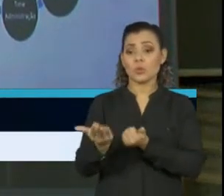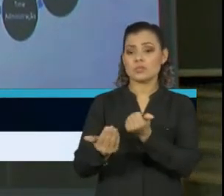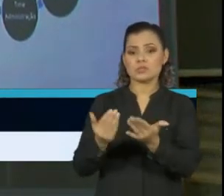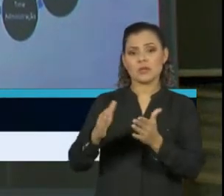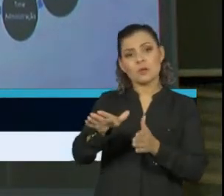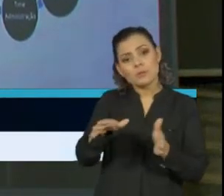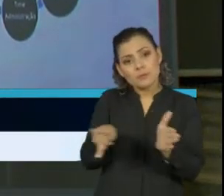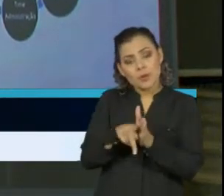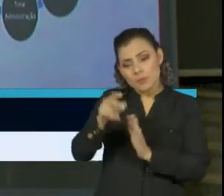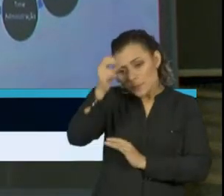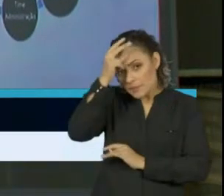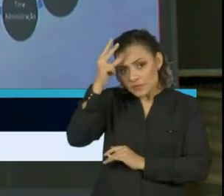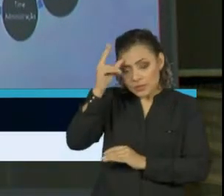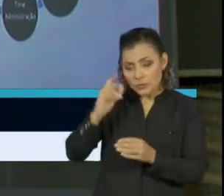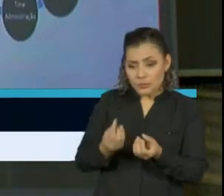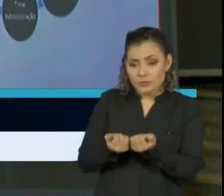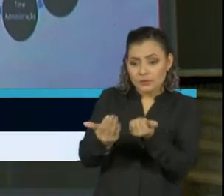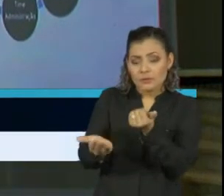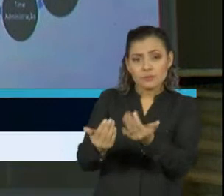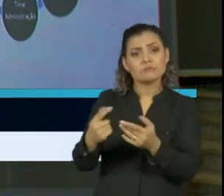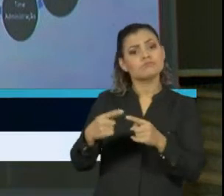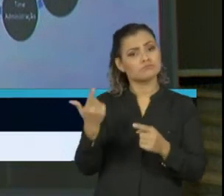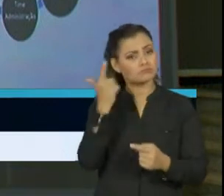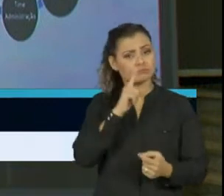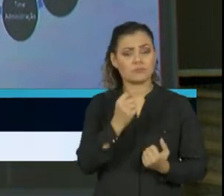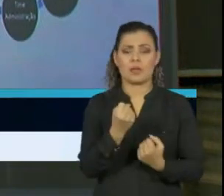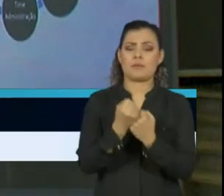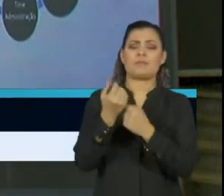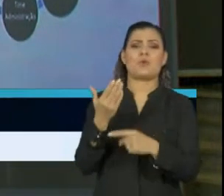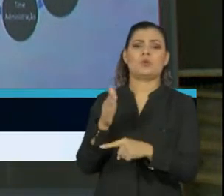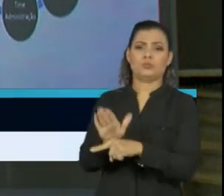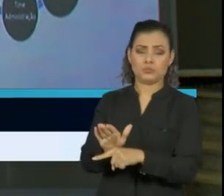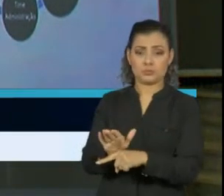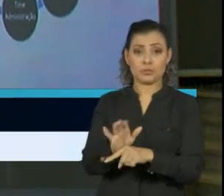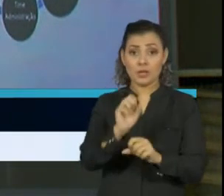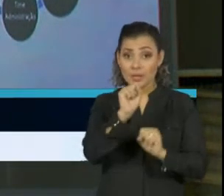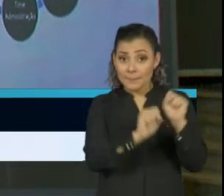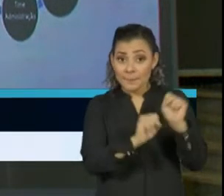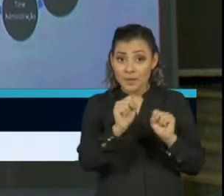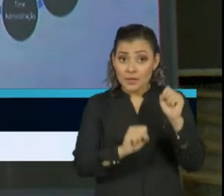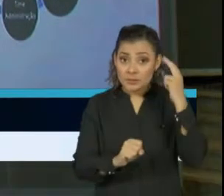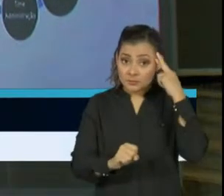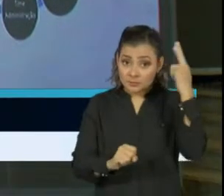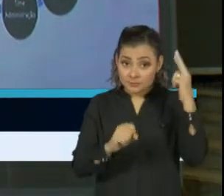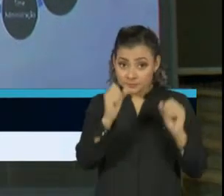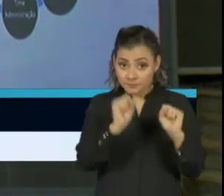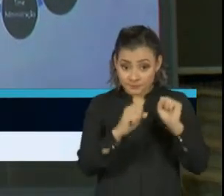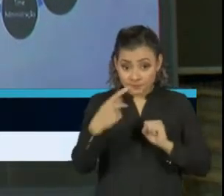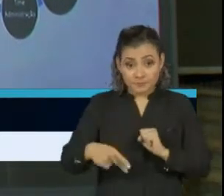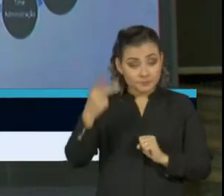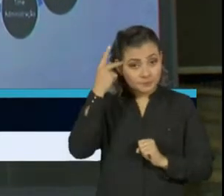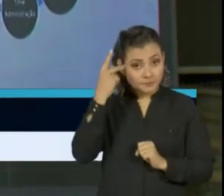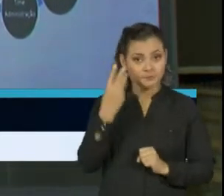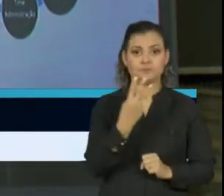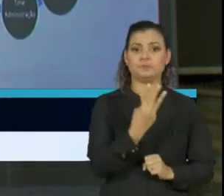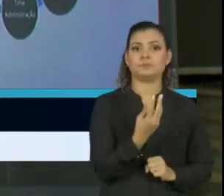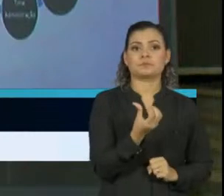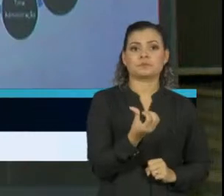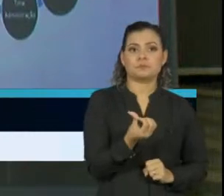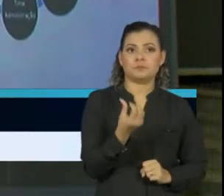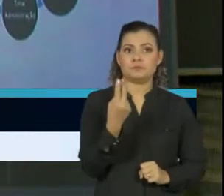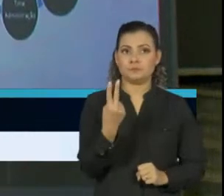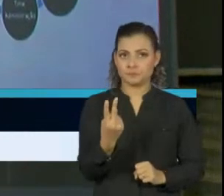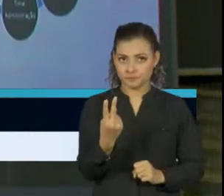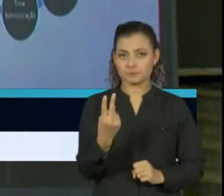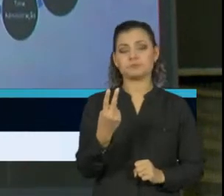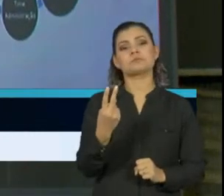aos municípios, mas tem nos apoiado muito. Esse Grupo Empresarial Solidário São Paulo hoje conta com